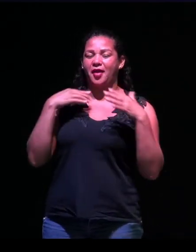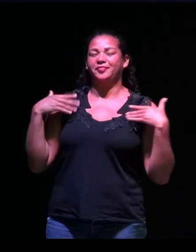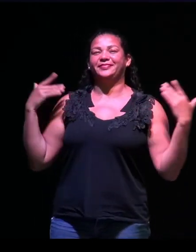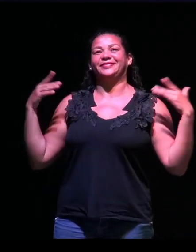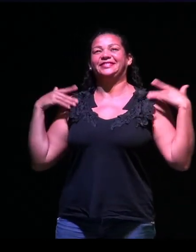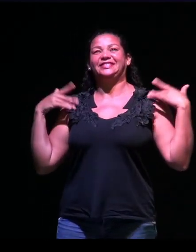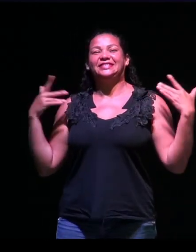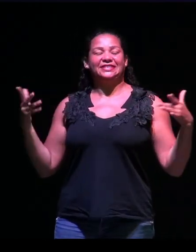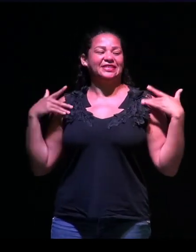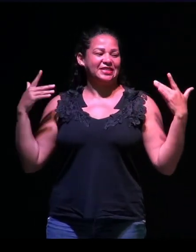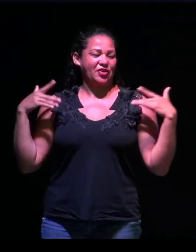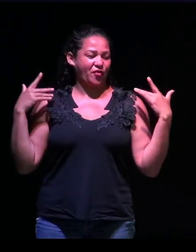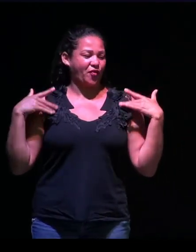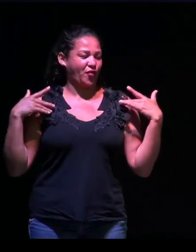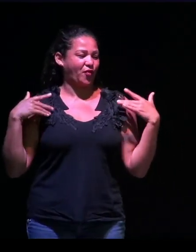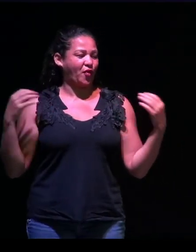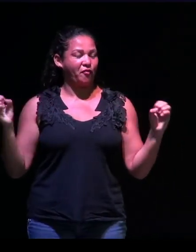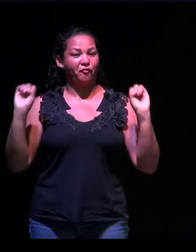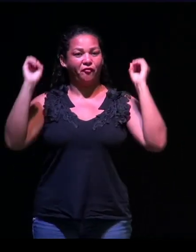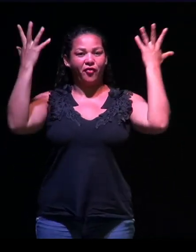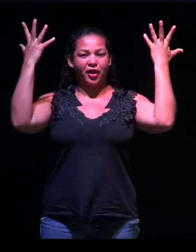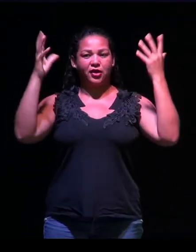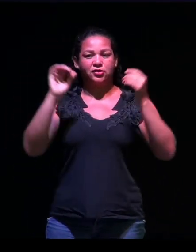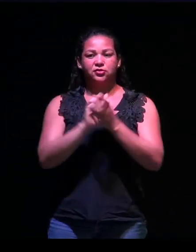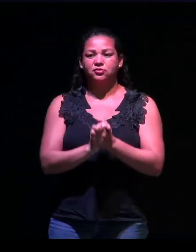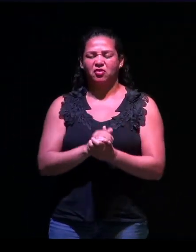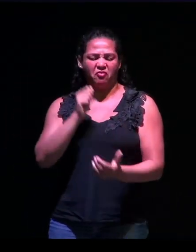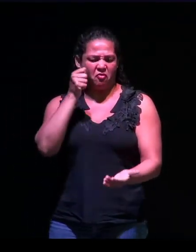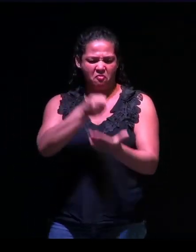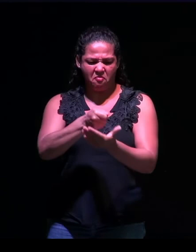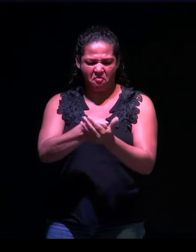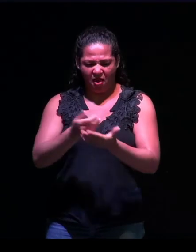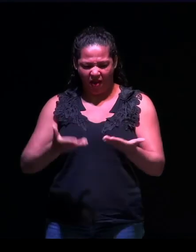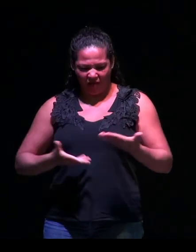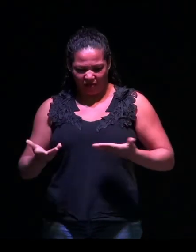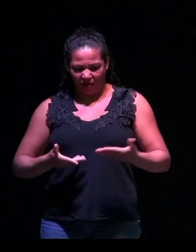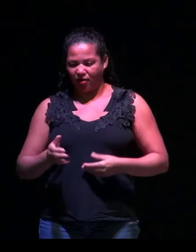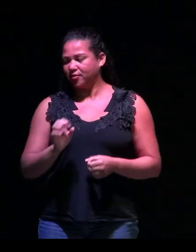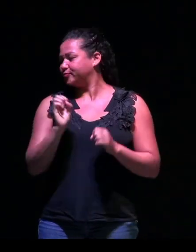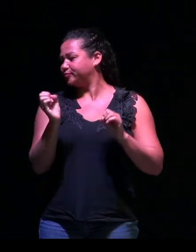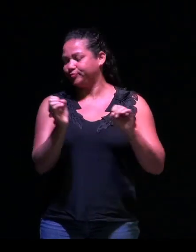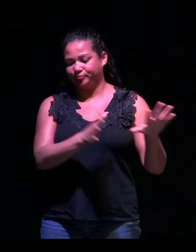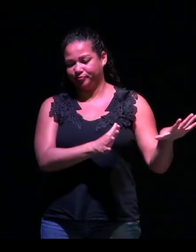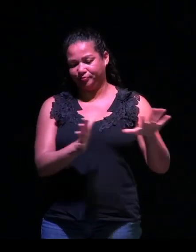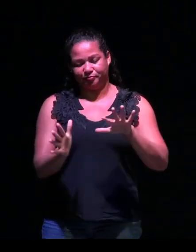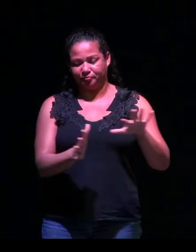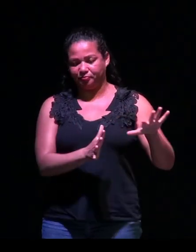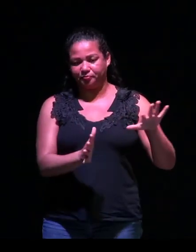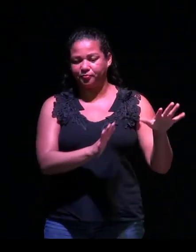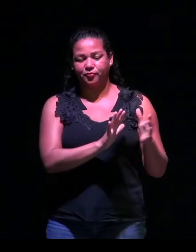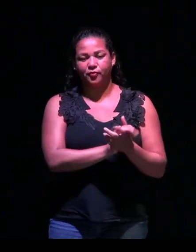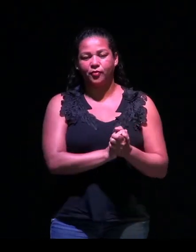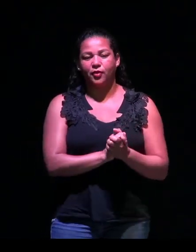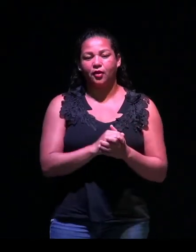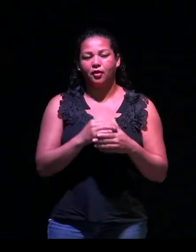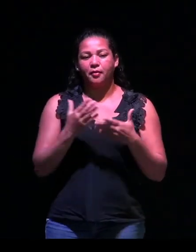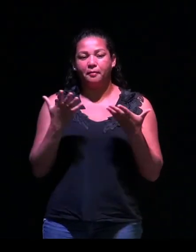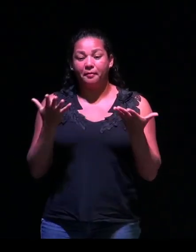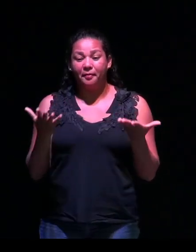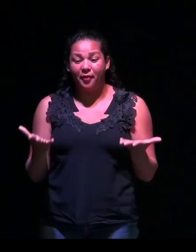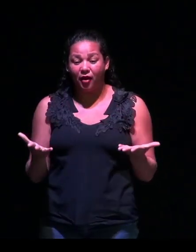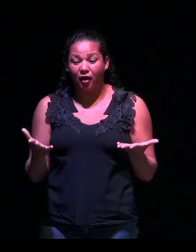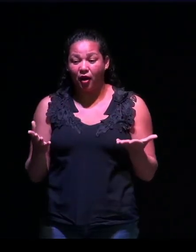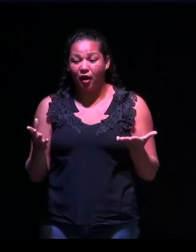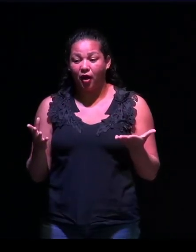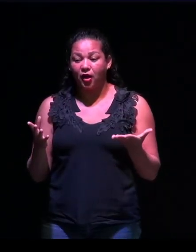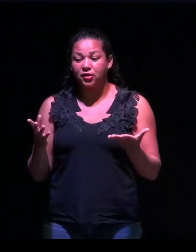divertir, e não vou dar comida na hora certa para os empregados, não vou pagar o salário no tempo certo. E ele diz: quando o